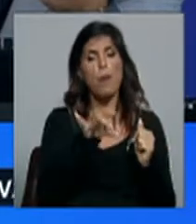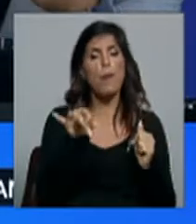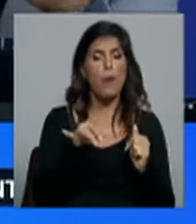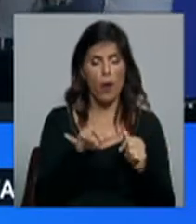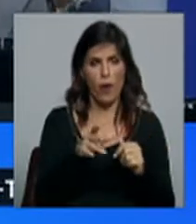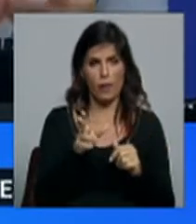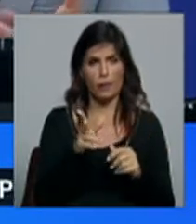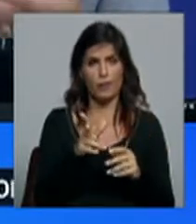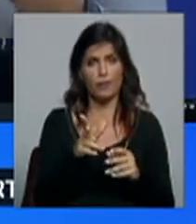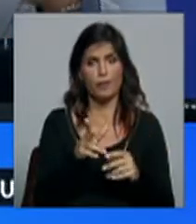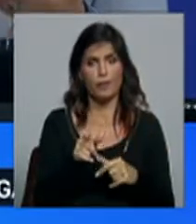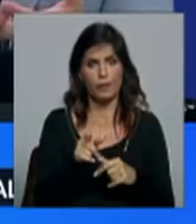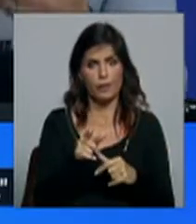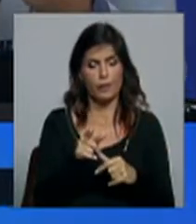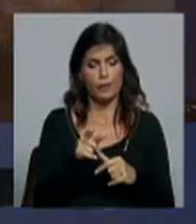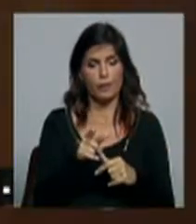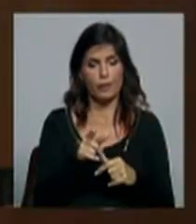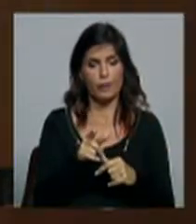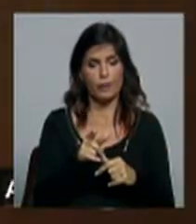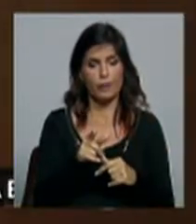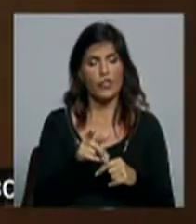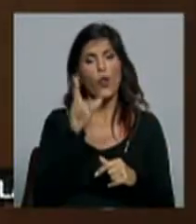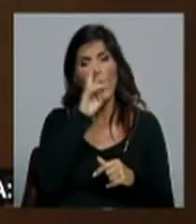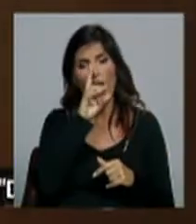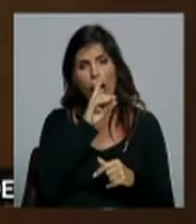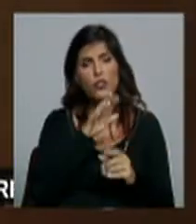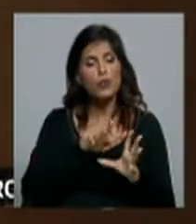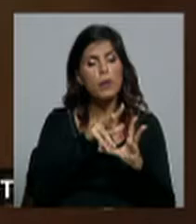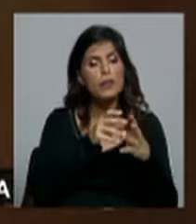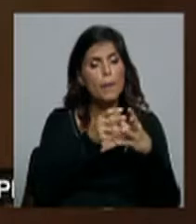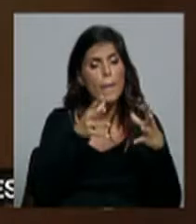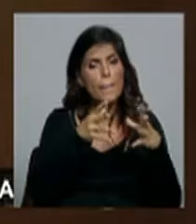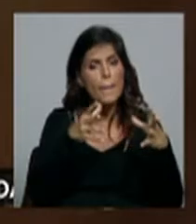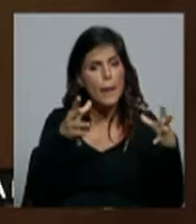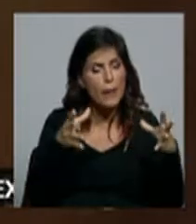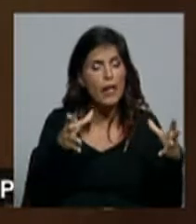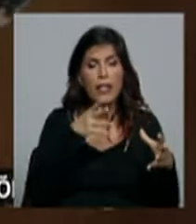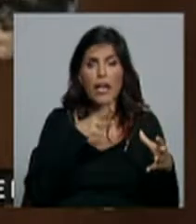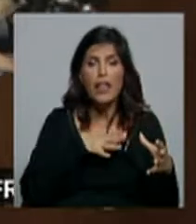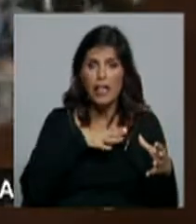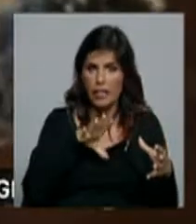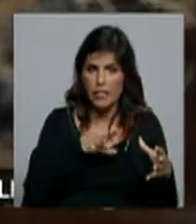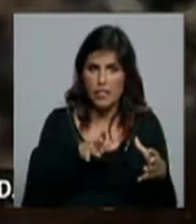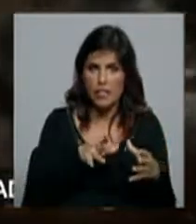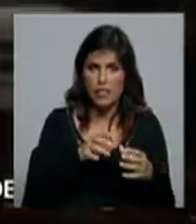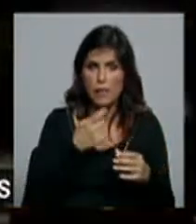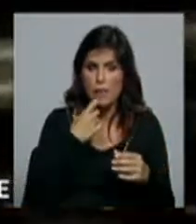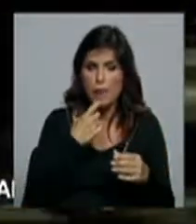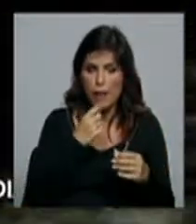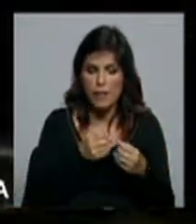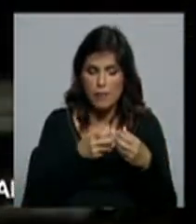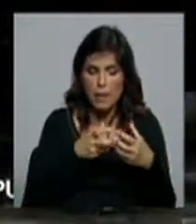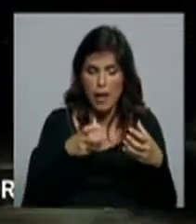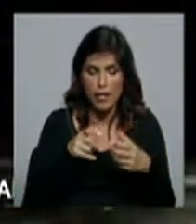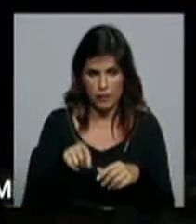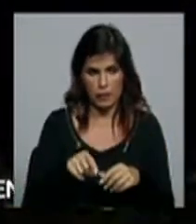gás dos planetas que ainda estão a crescer. Isso faz com que comecem a aparecer seixos, pedras maiores,